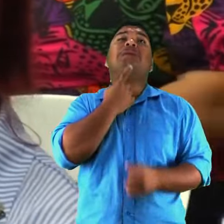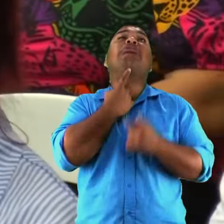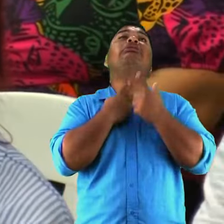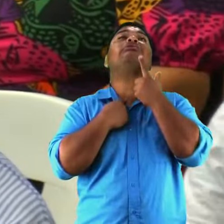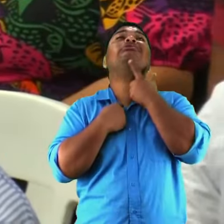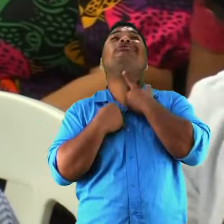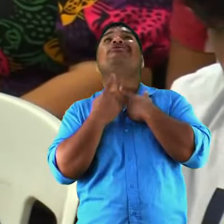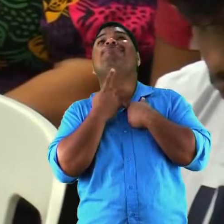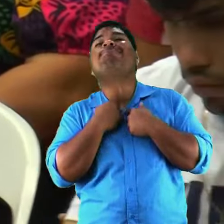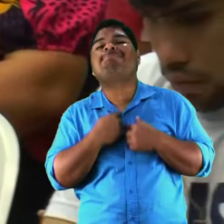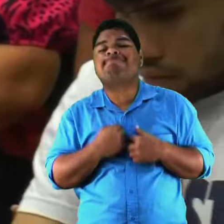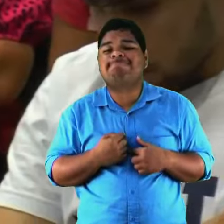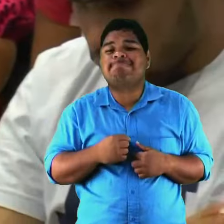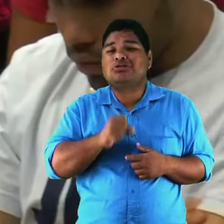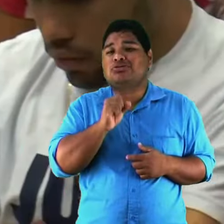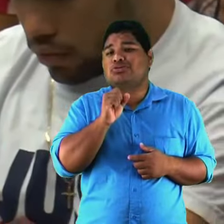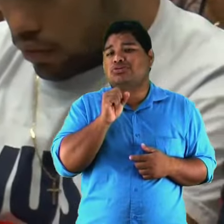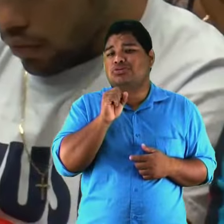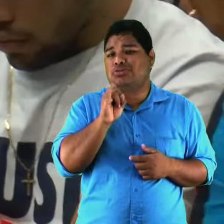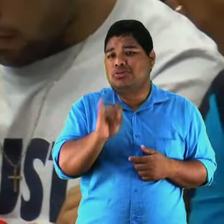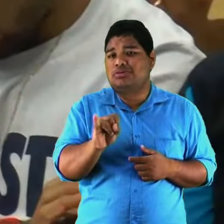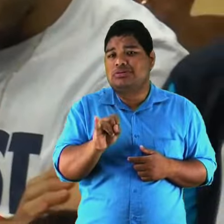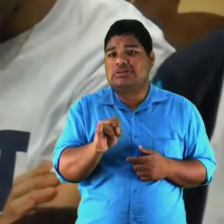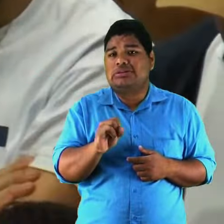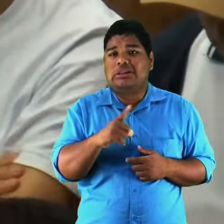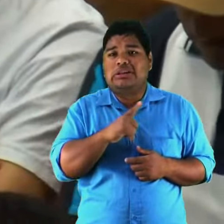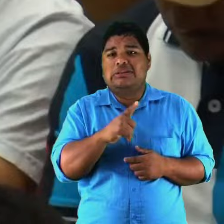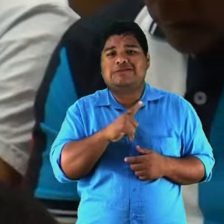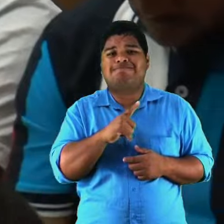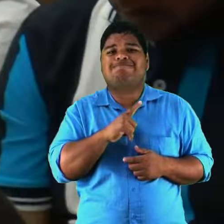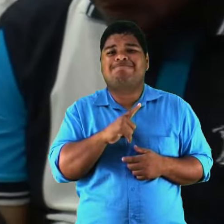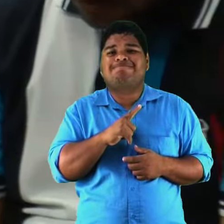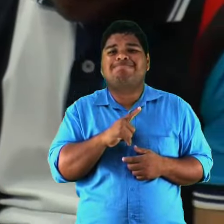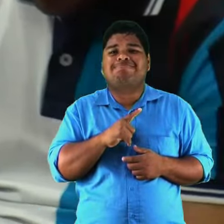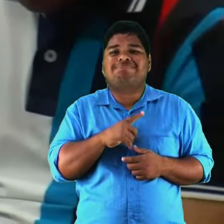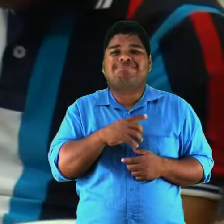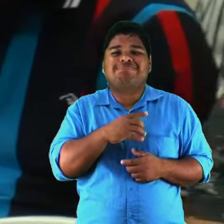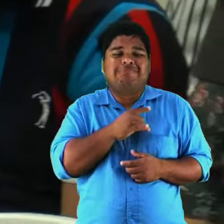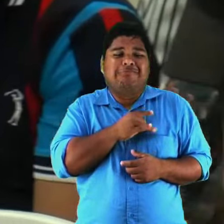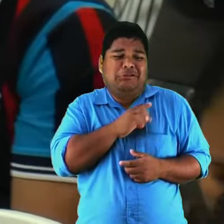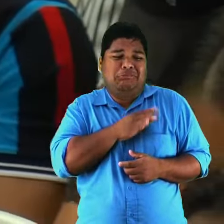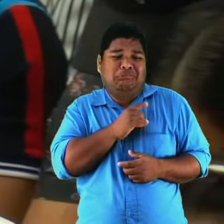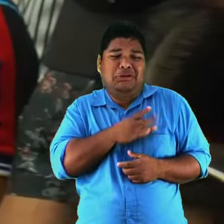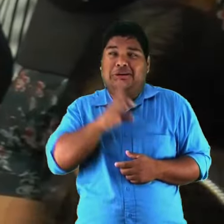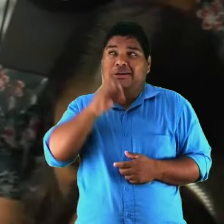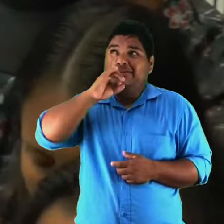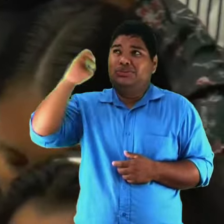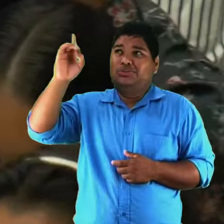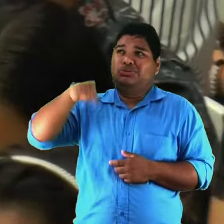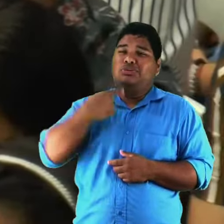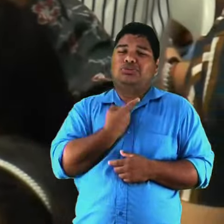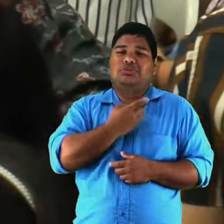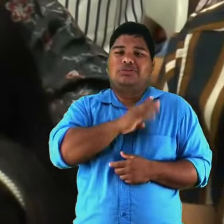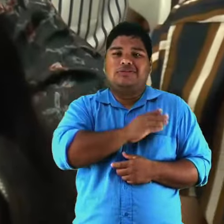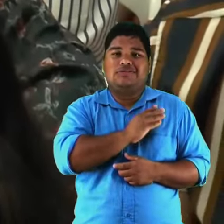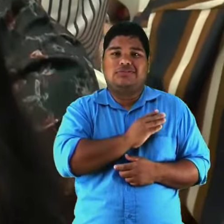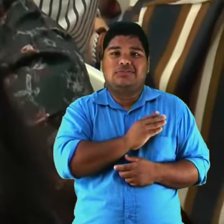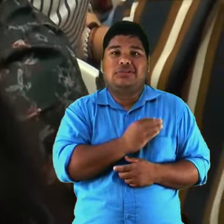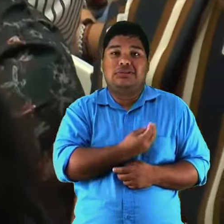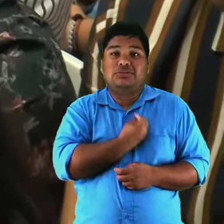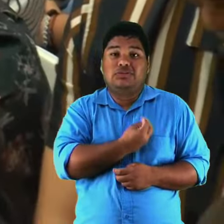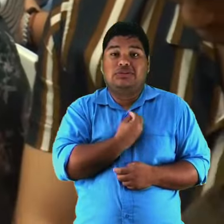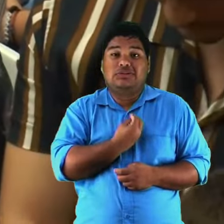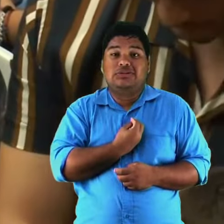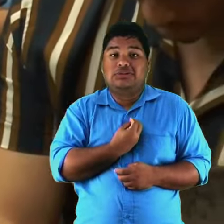diz, só tem sentido se nós temermos a Deus de todo o nosso coração. E a sua vida não vai ter